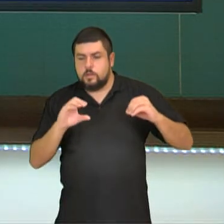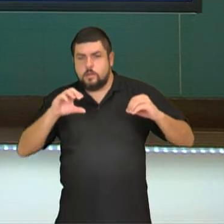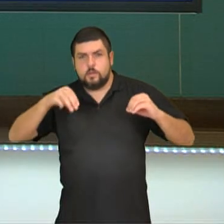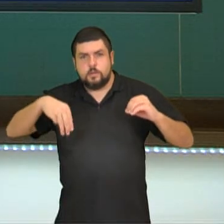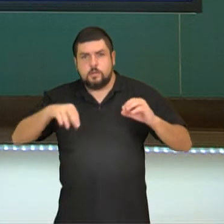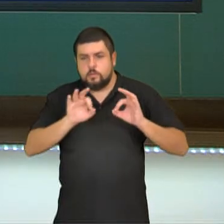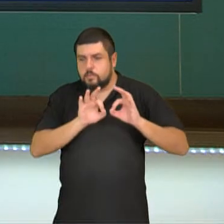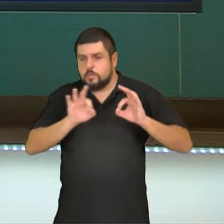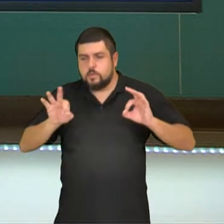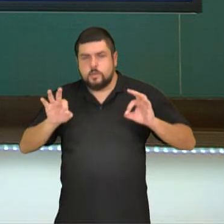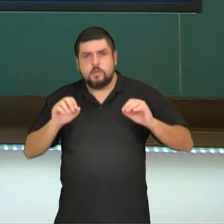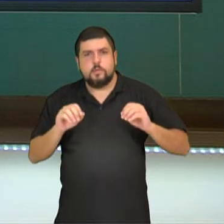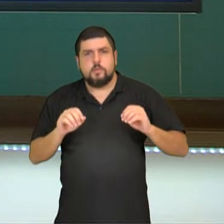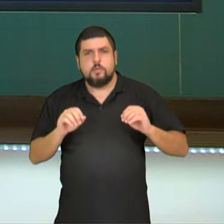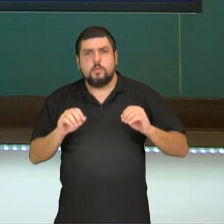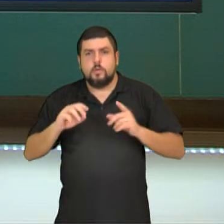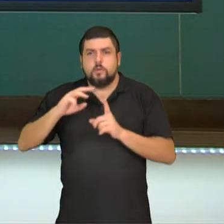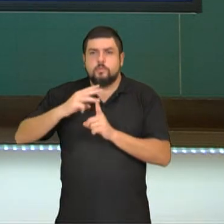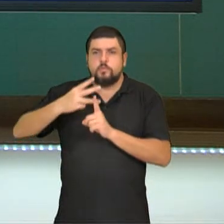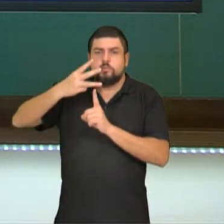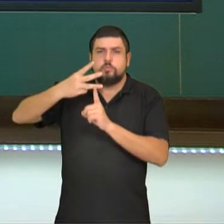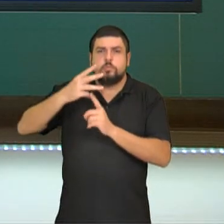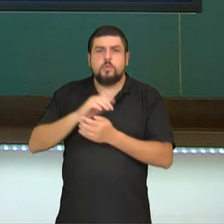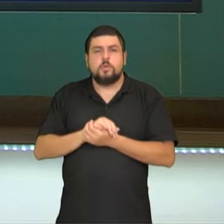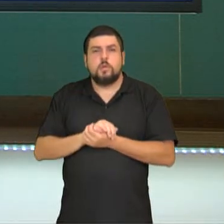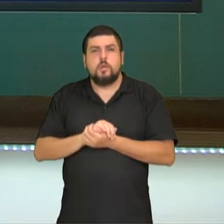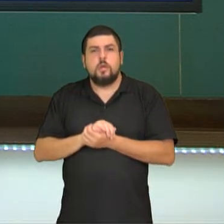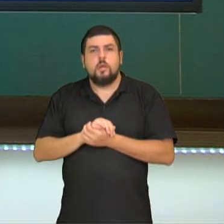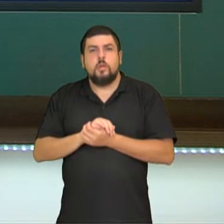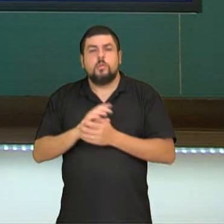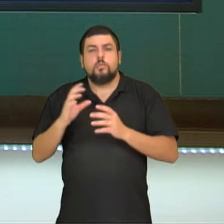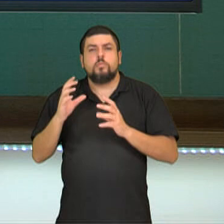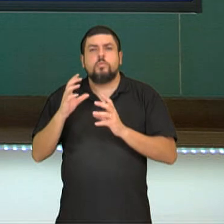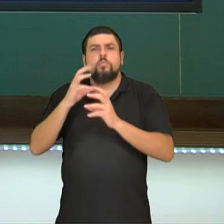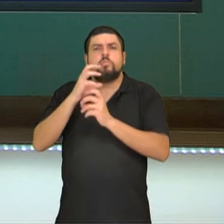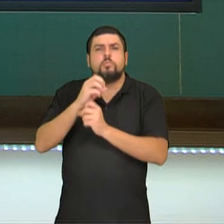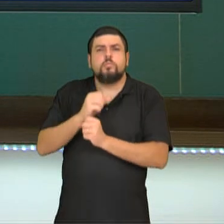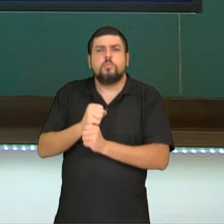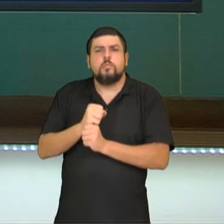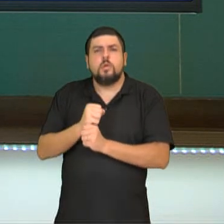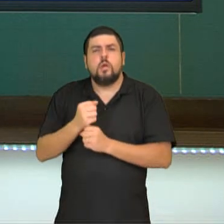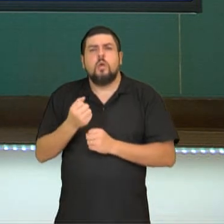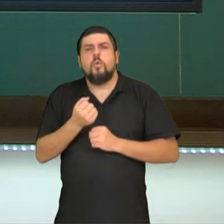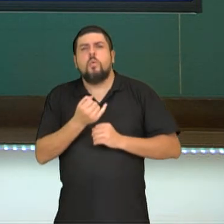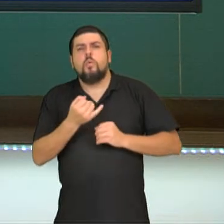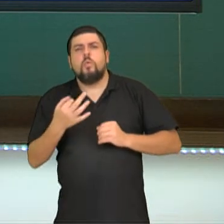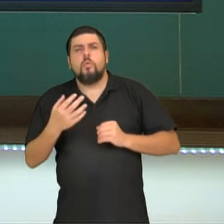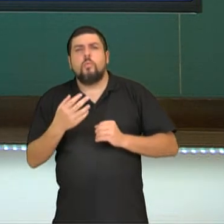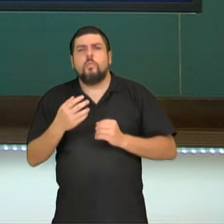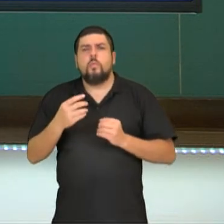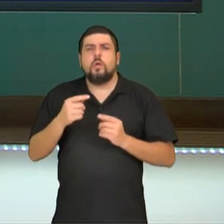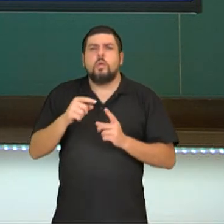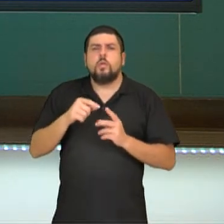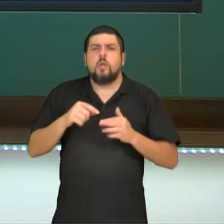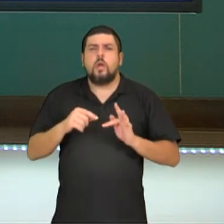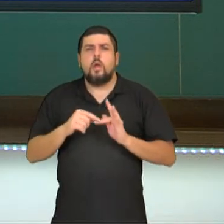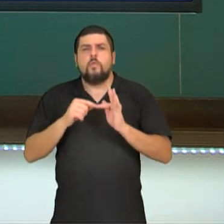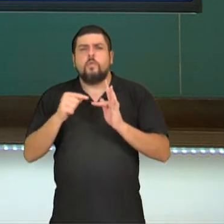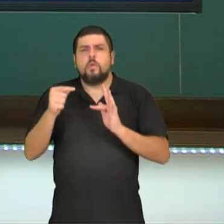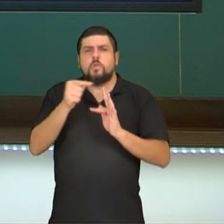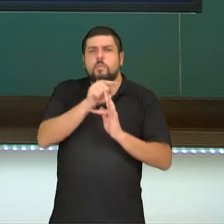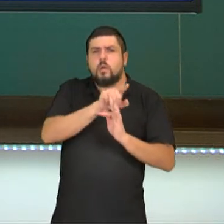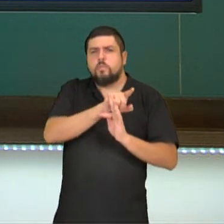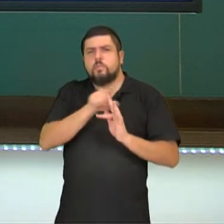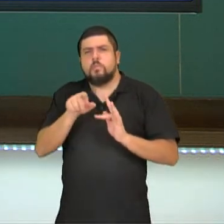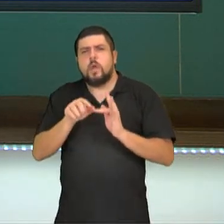30 centímetros, triplicaram a distância. Qual vai ser o valor do módulo da força nessa posição? Quanto vai ser a força? De F